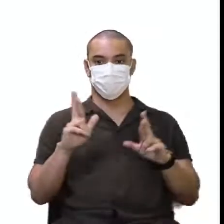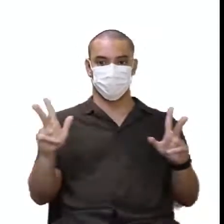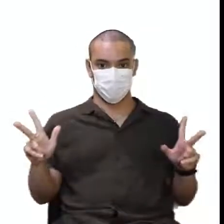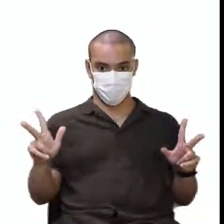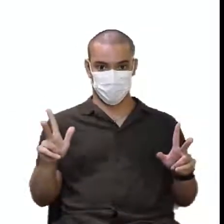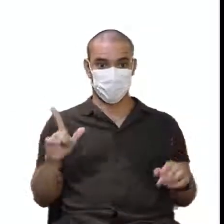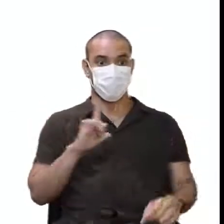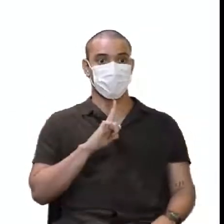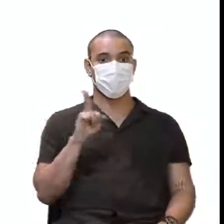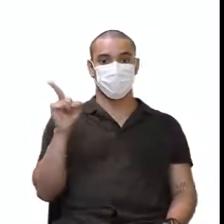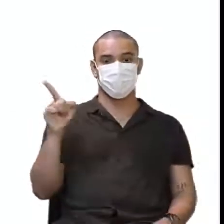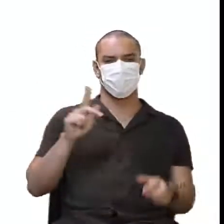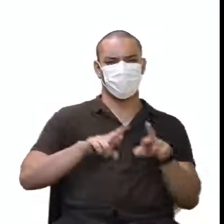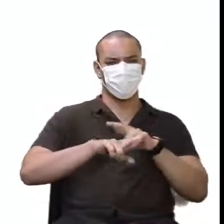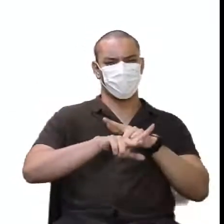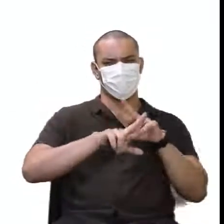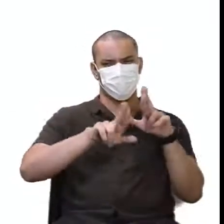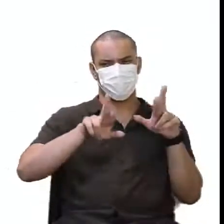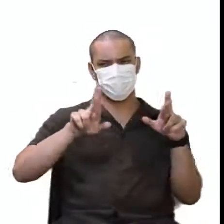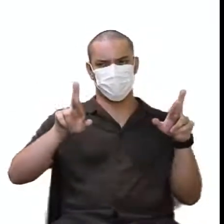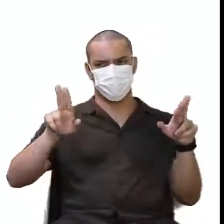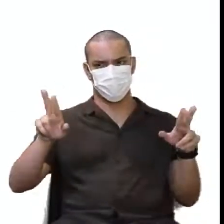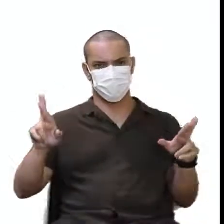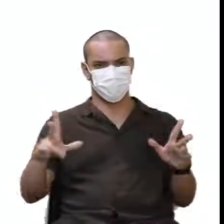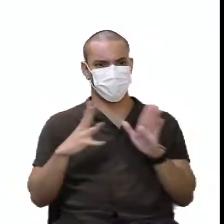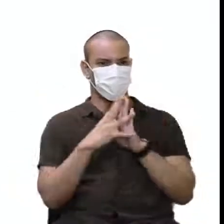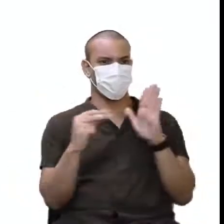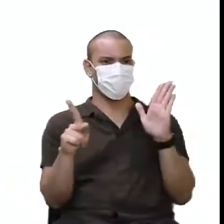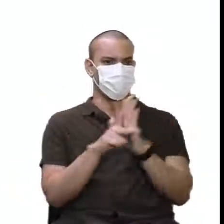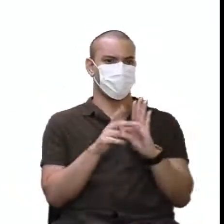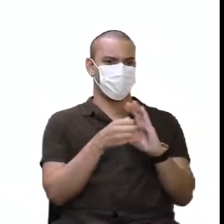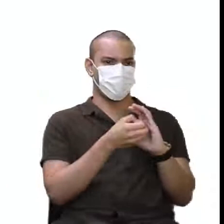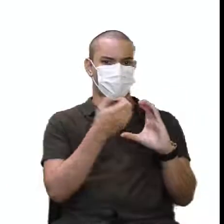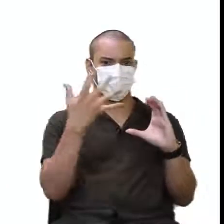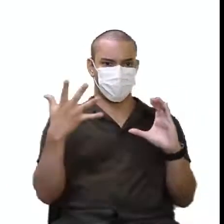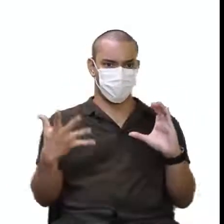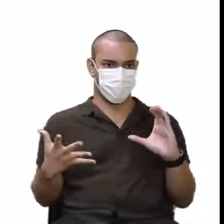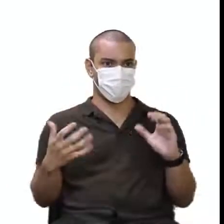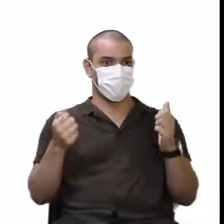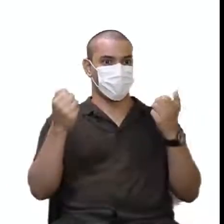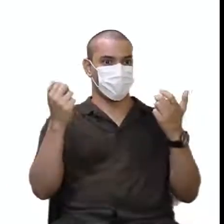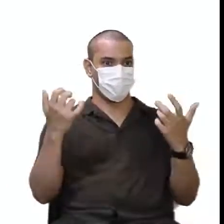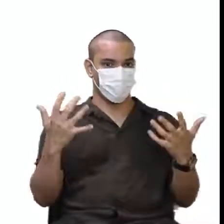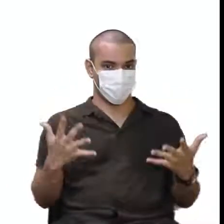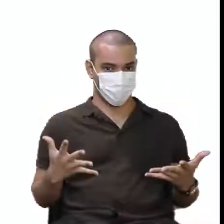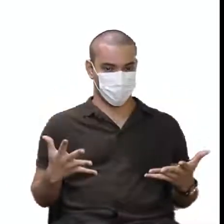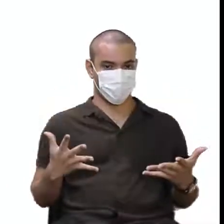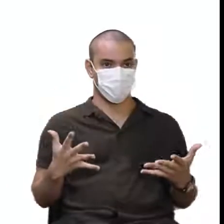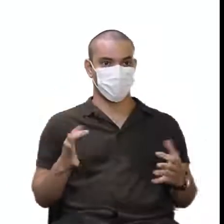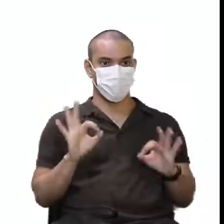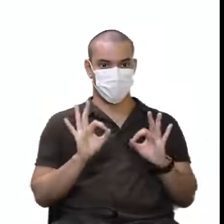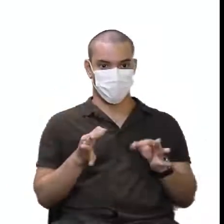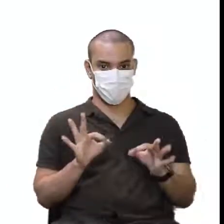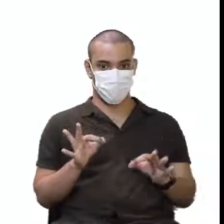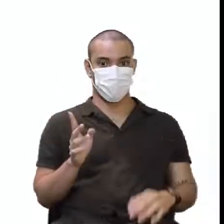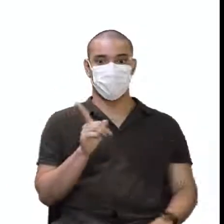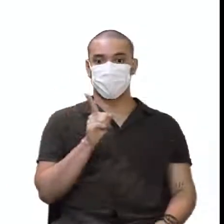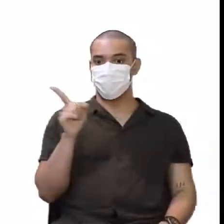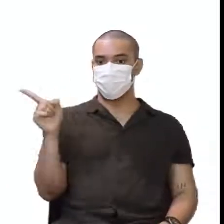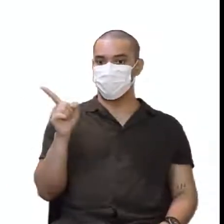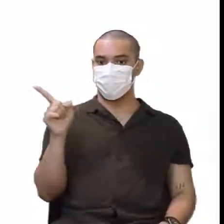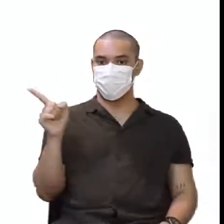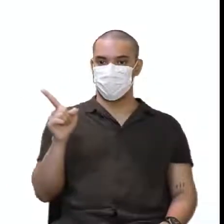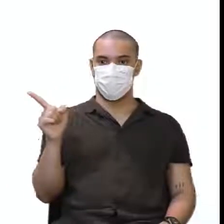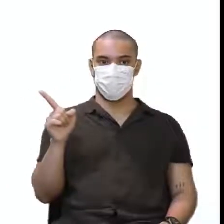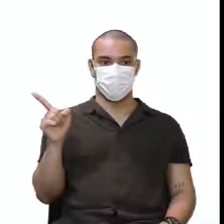e aí você tem aí, ó, as variedades de padrões, né, de características que ele pontuava. E aí a gente vai para esse quadrozinho